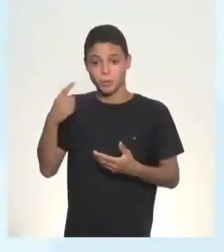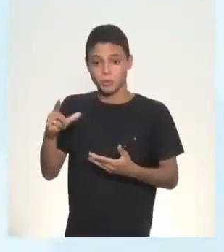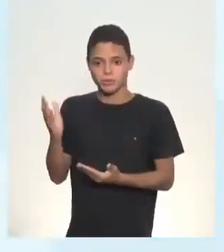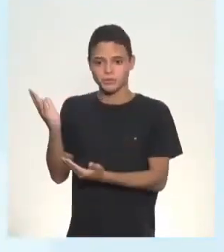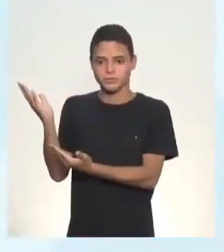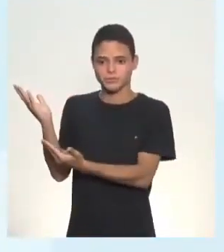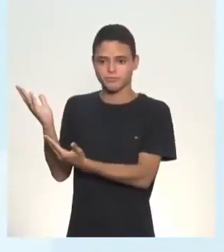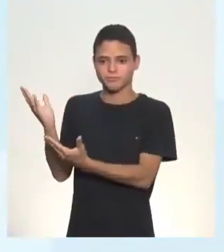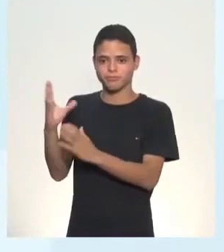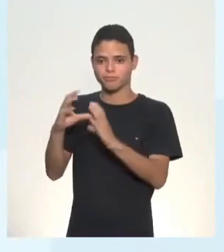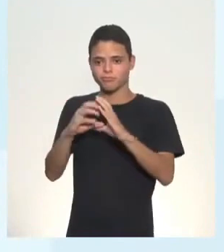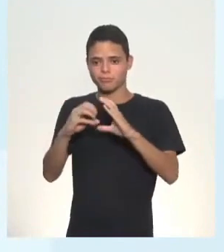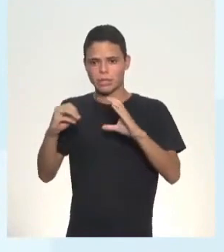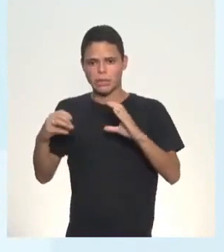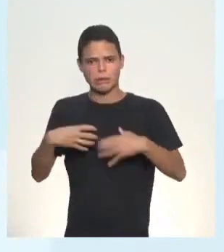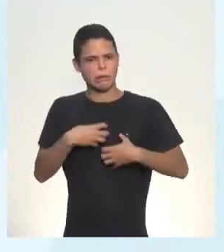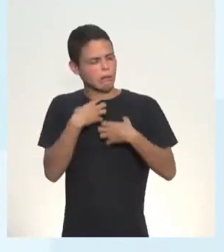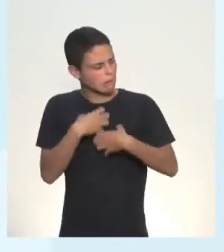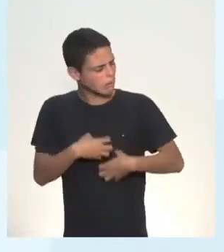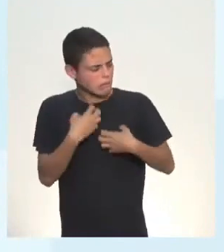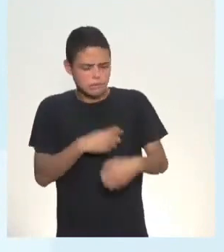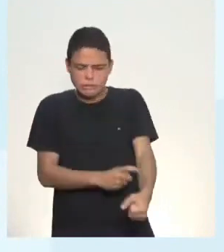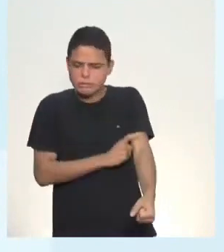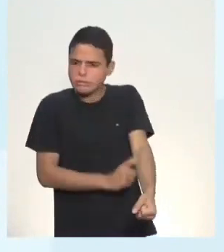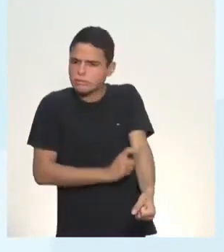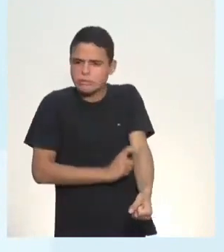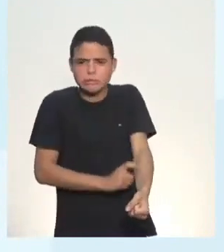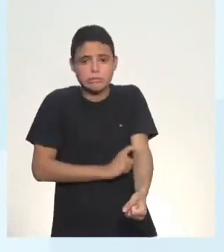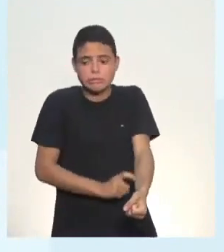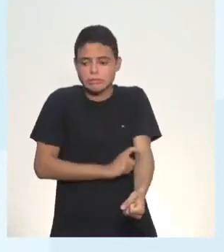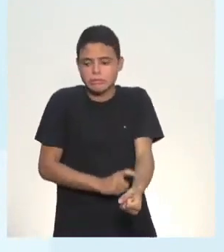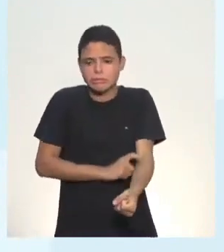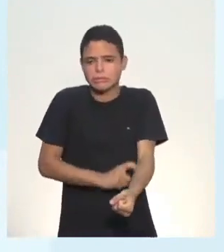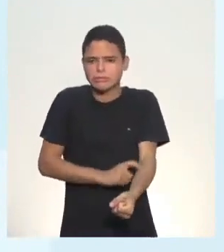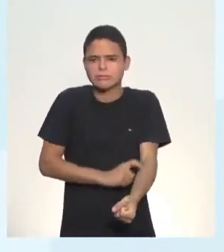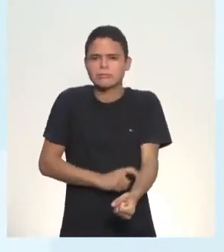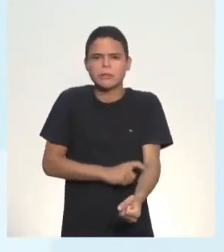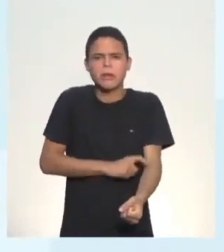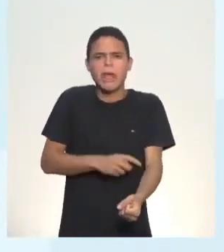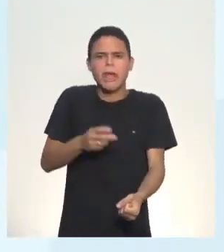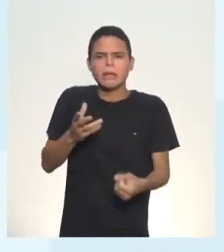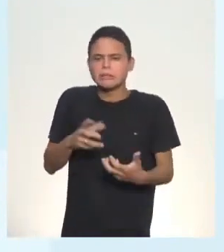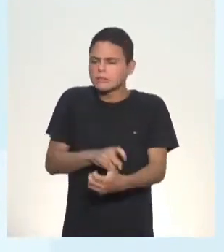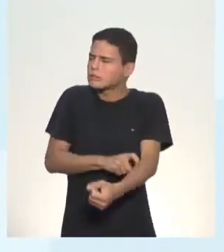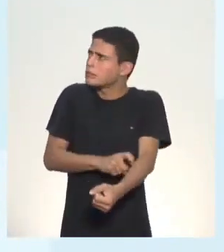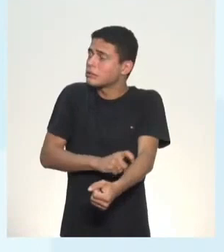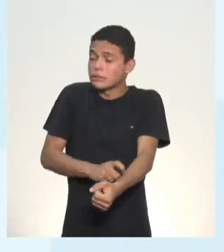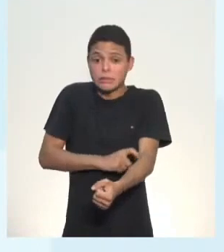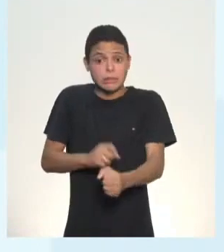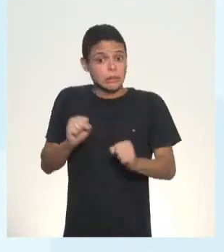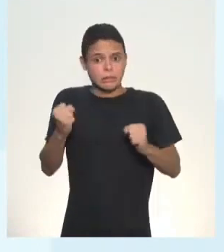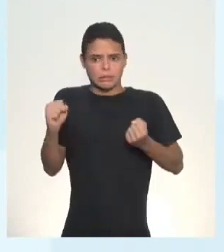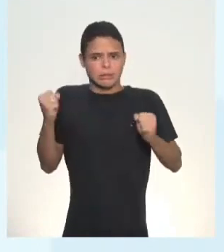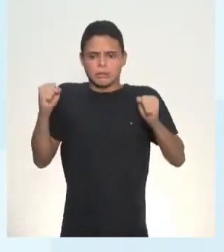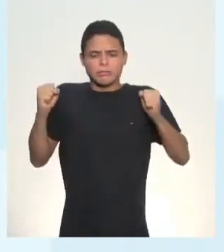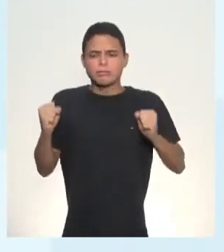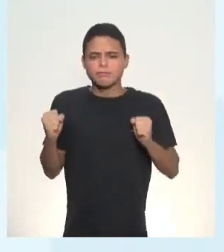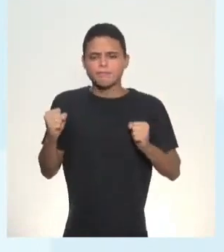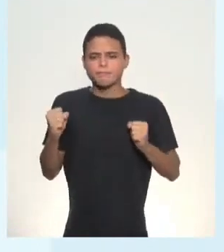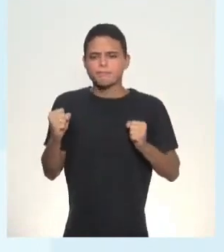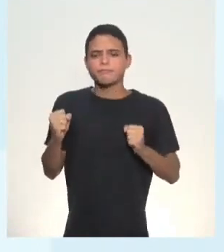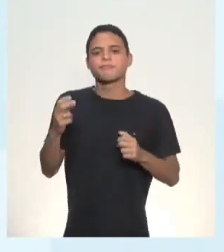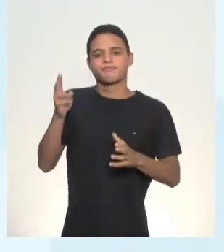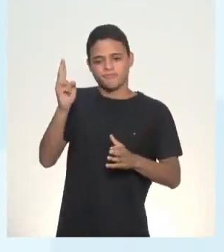outro, relacionou o emoji. Pode ser até em um outro momento. Quem estava, assim, super irado? Ó, o pessoal continua falando que